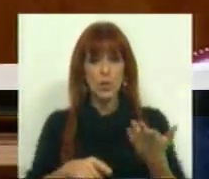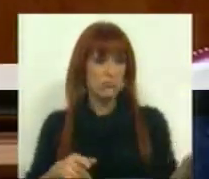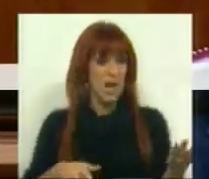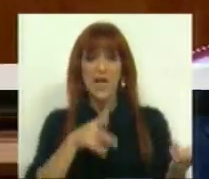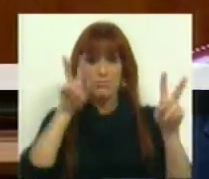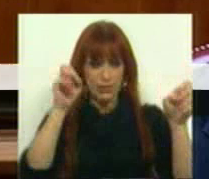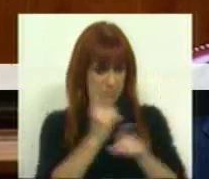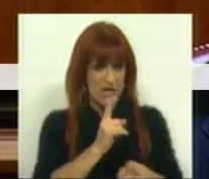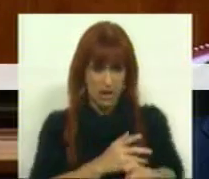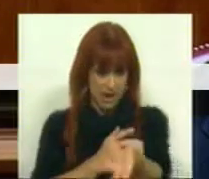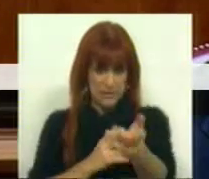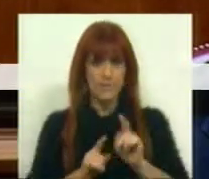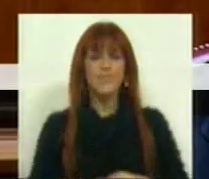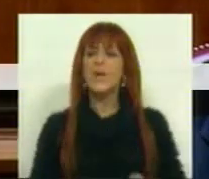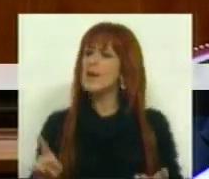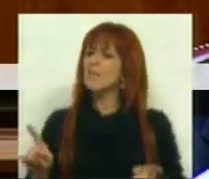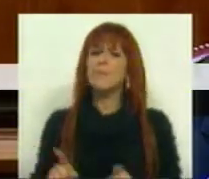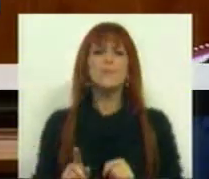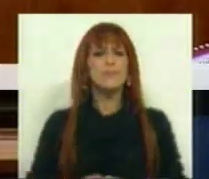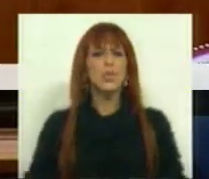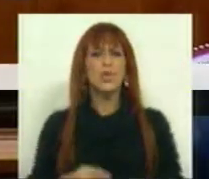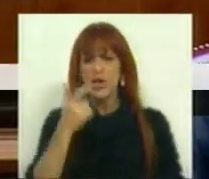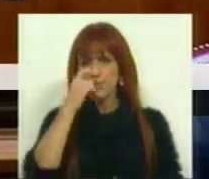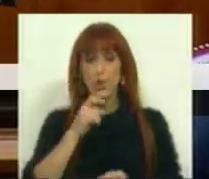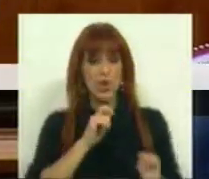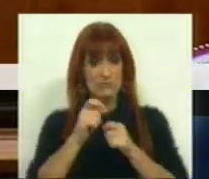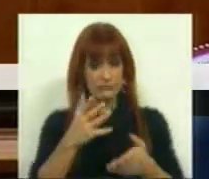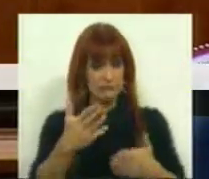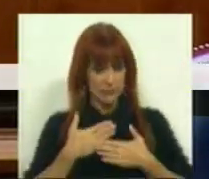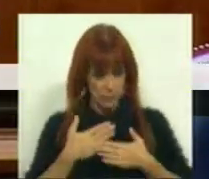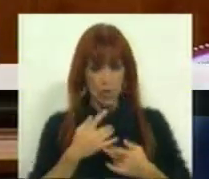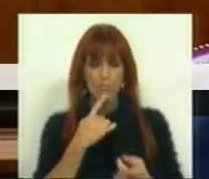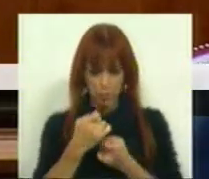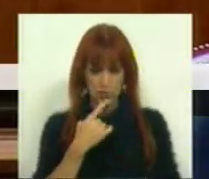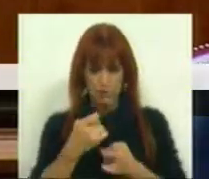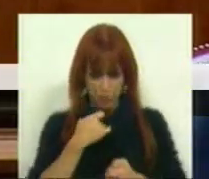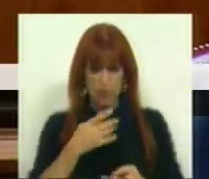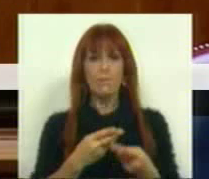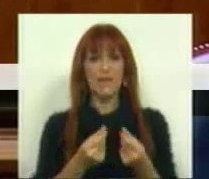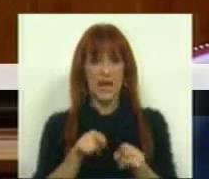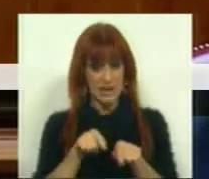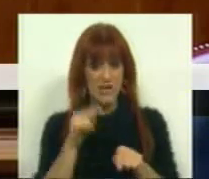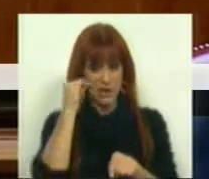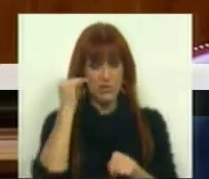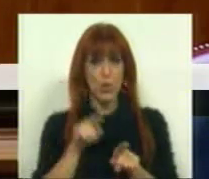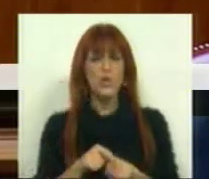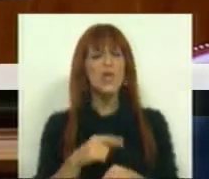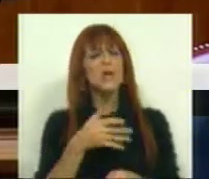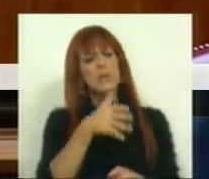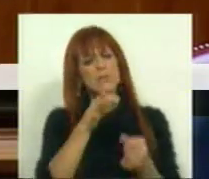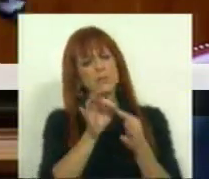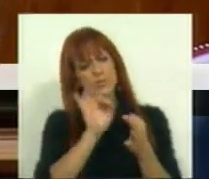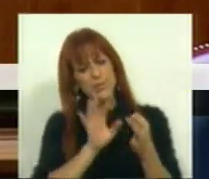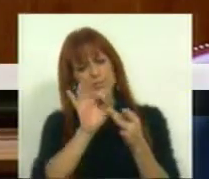aqui citou mereceu da parte dos entrevistadores sobre esta matéria em particular